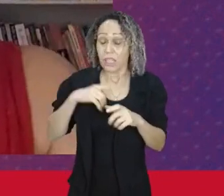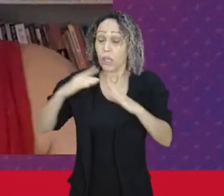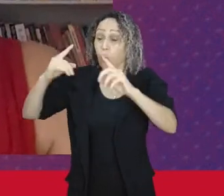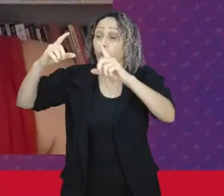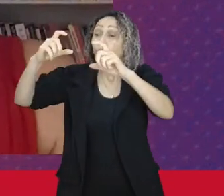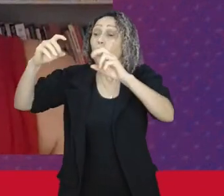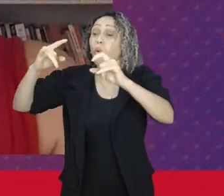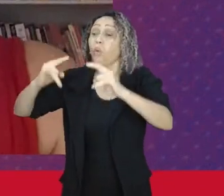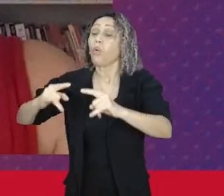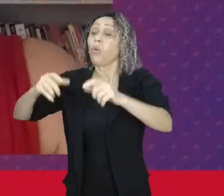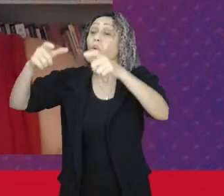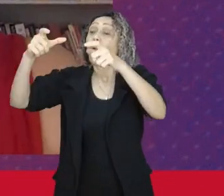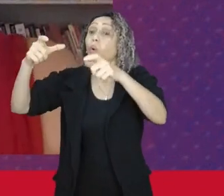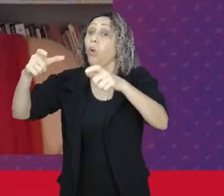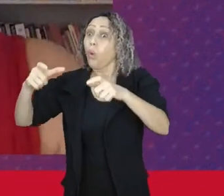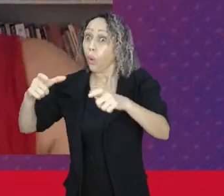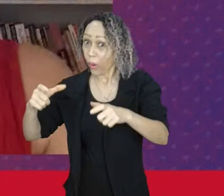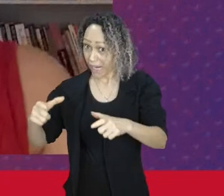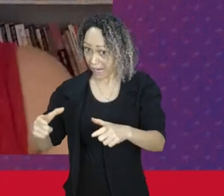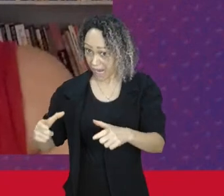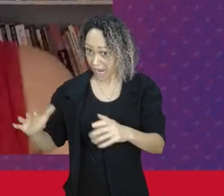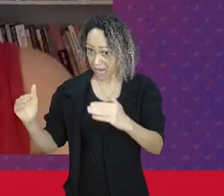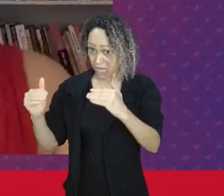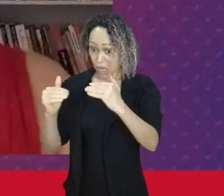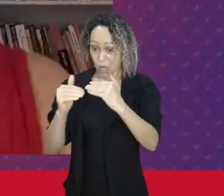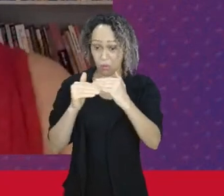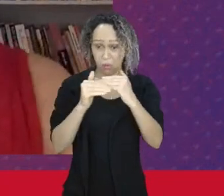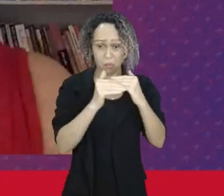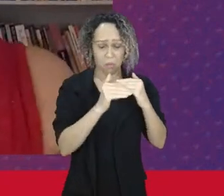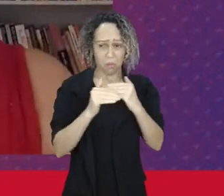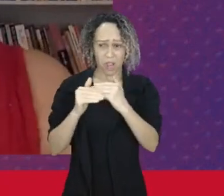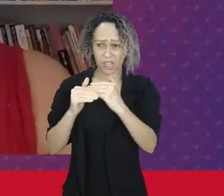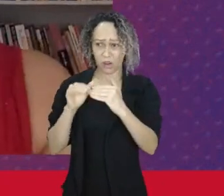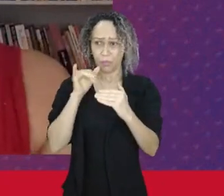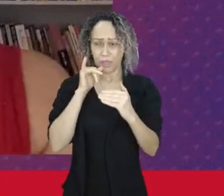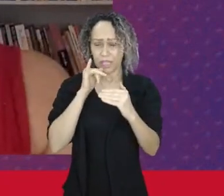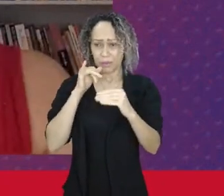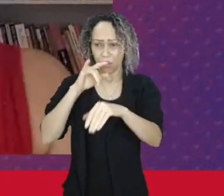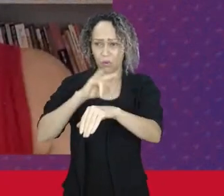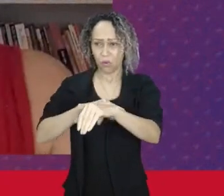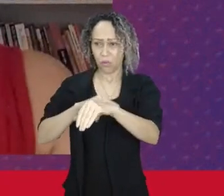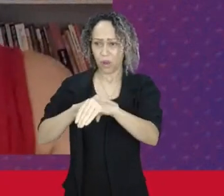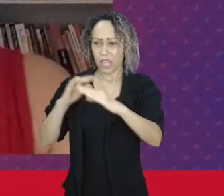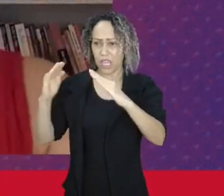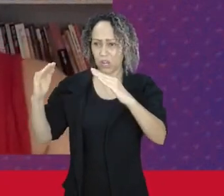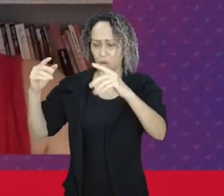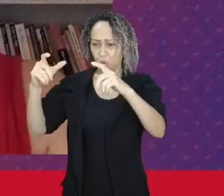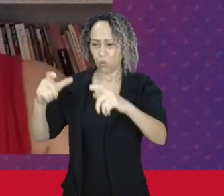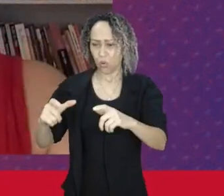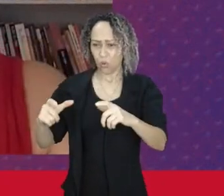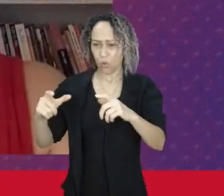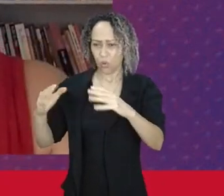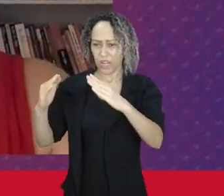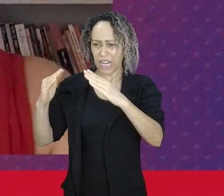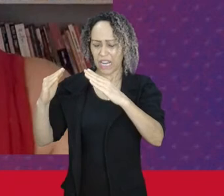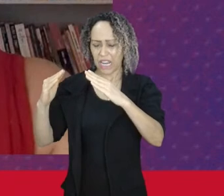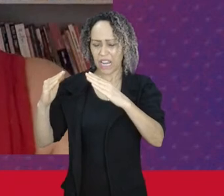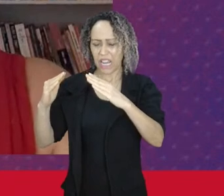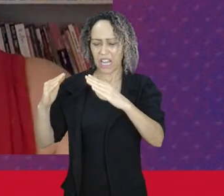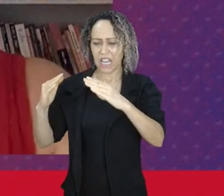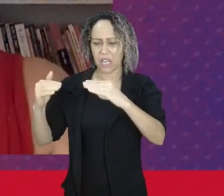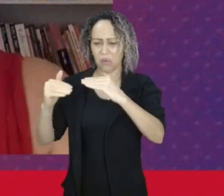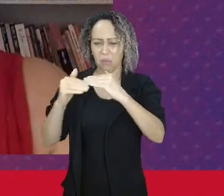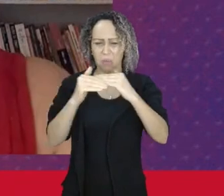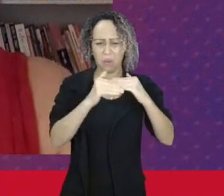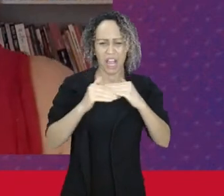um homem branco adulto. Então, as mulheres acabam não conseguindo ser privilegiadas